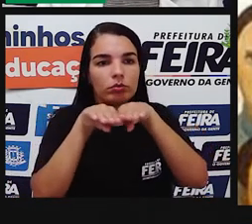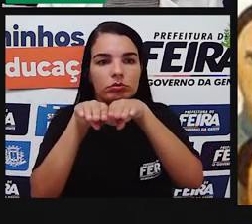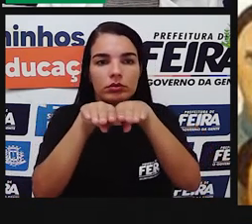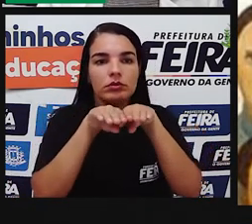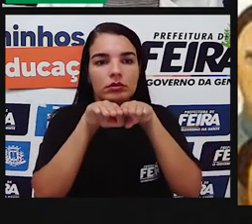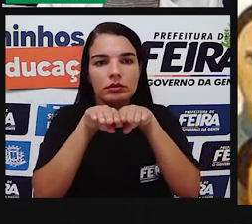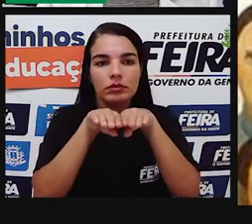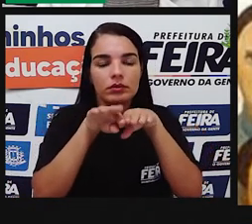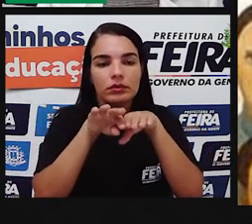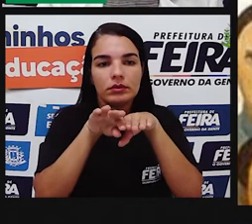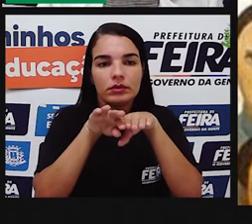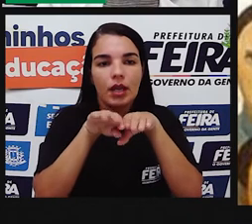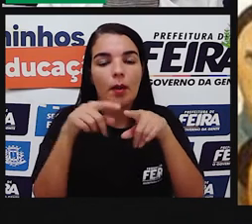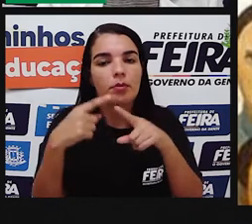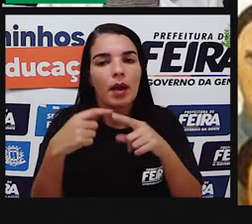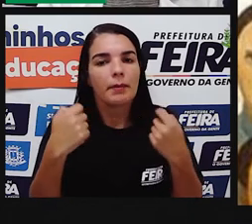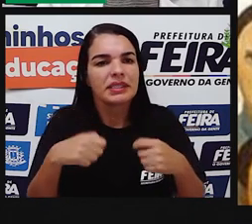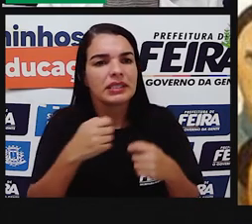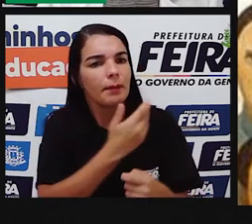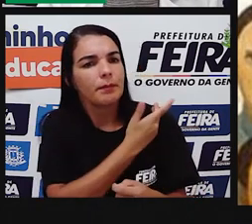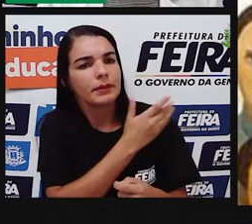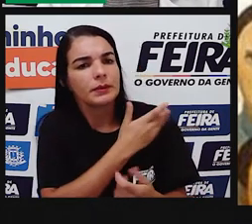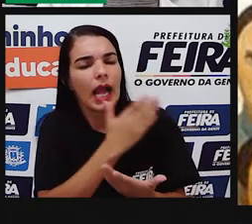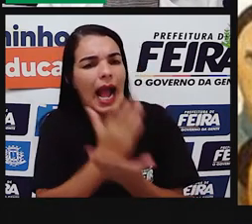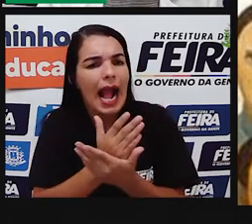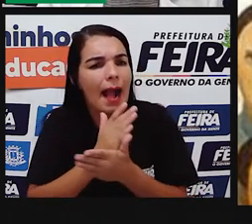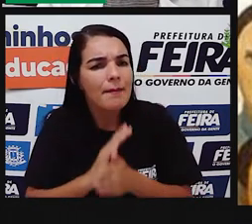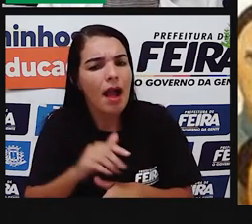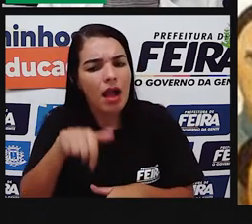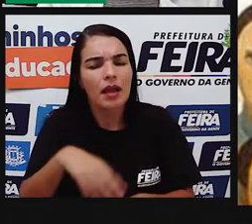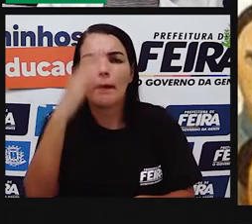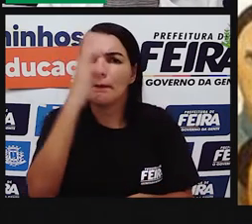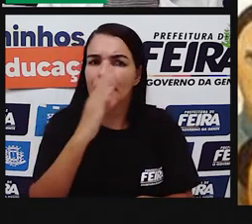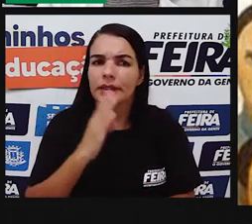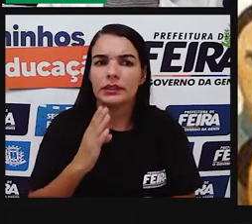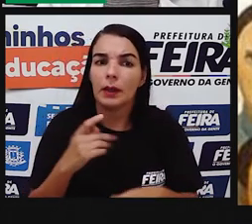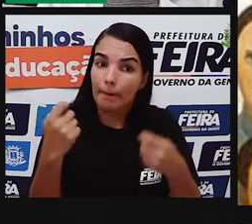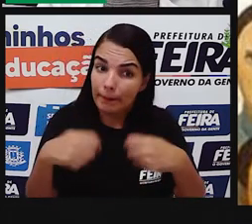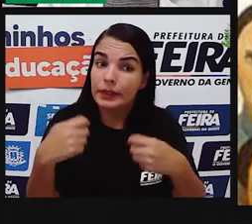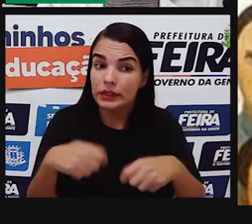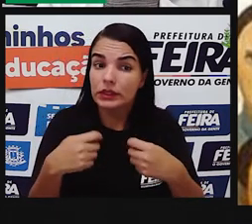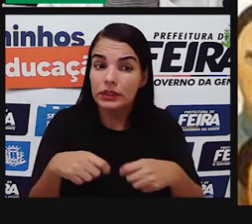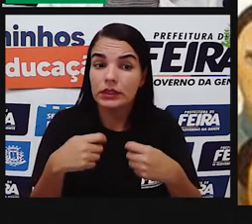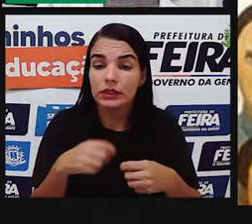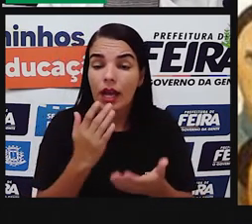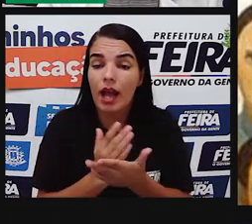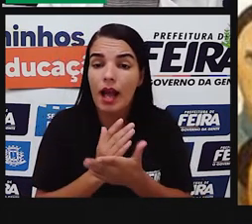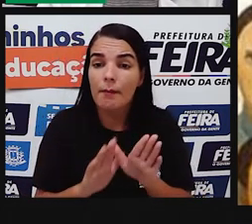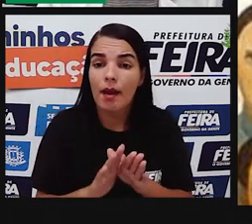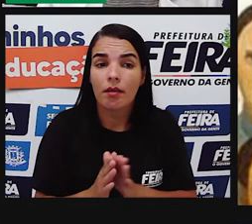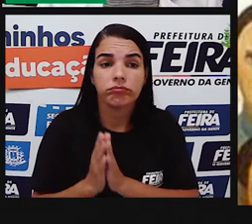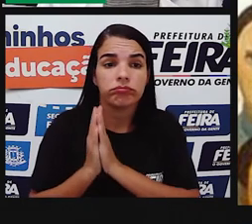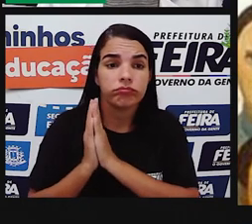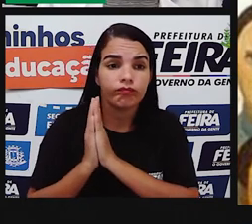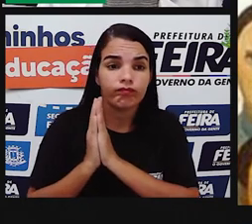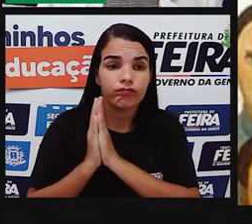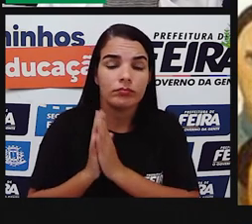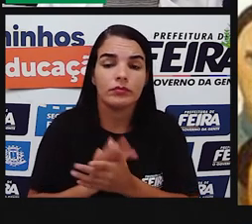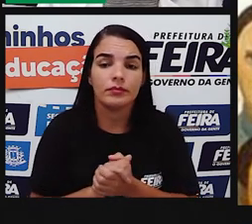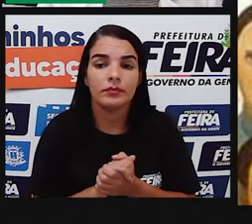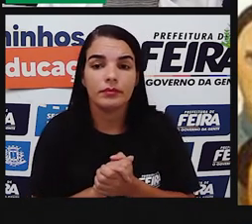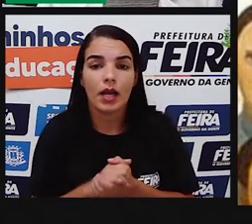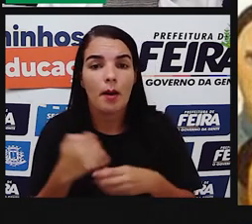que é forte no nosso país e em outros países também. Nós vemos recorrentemente